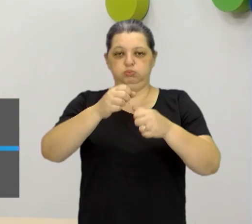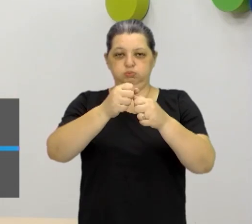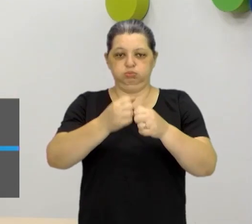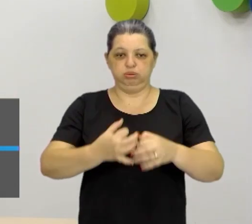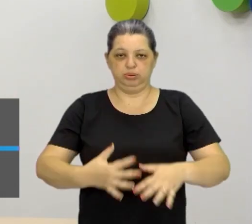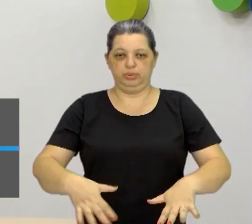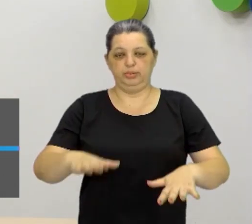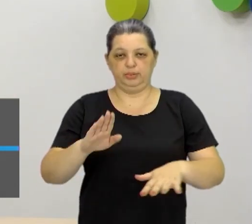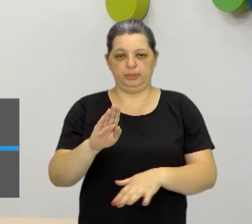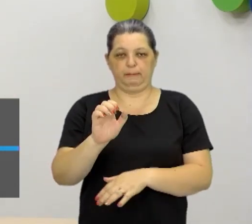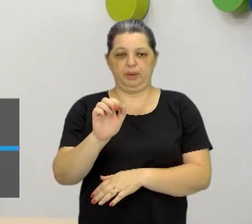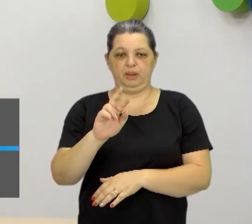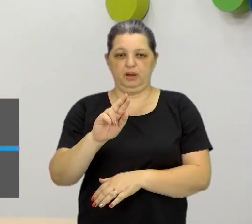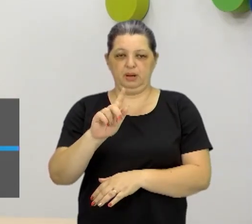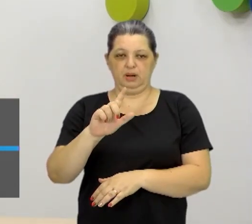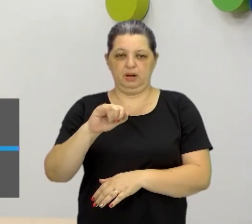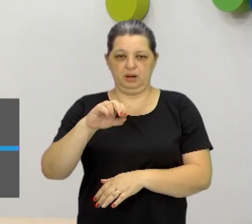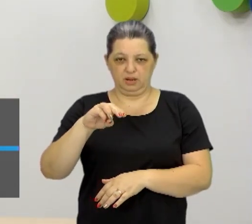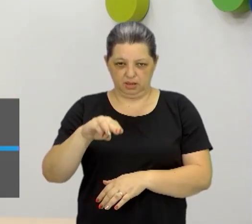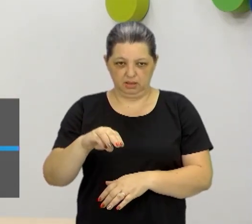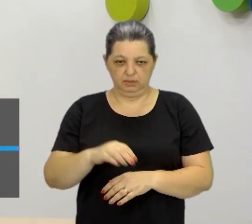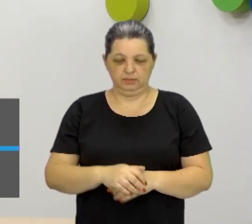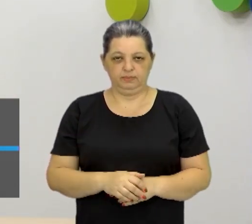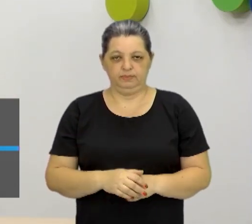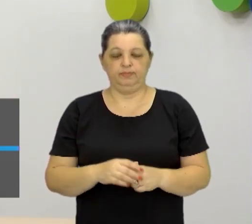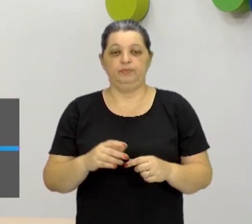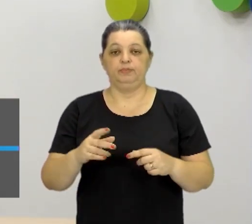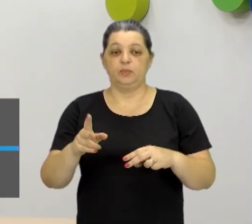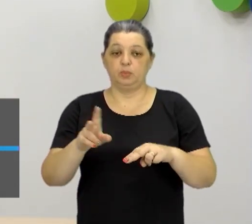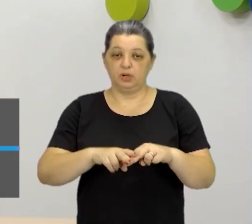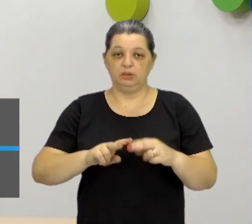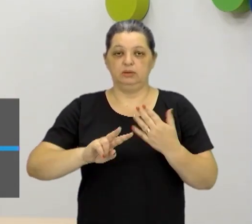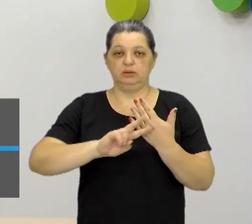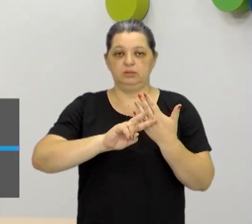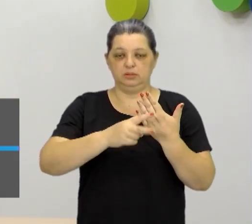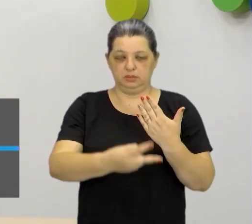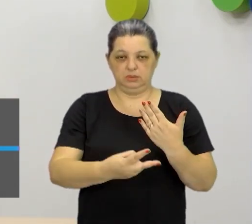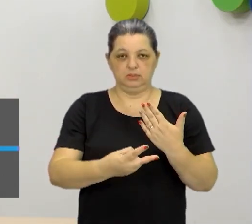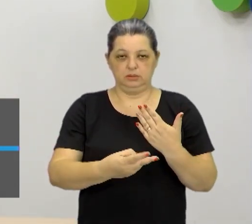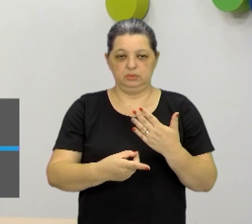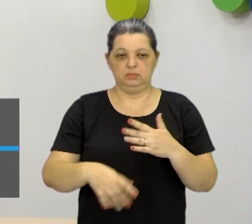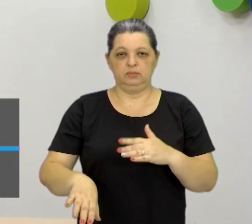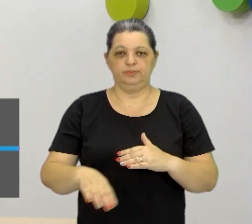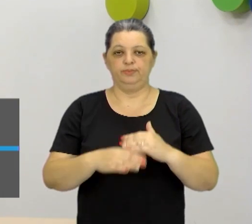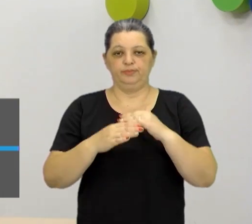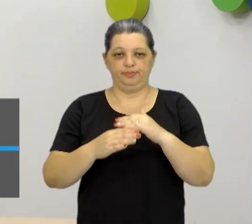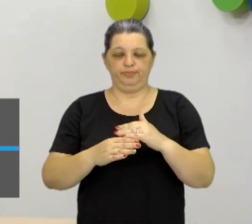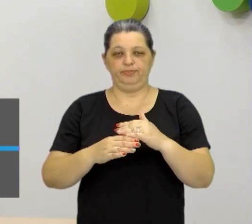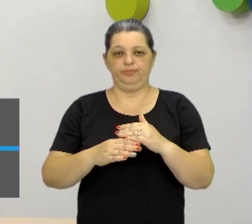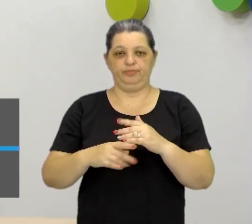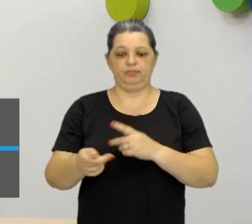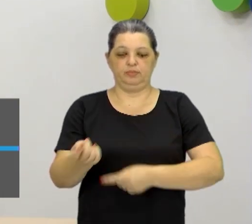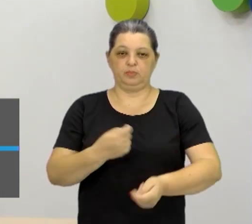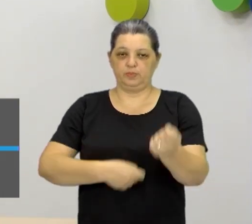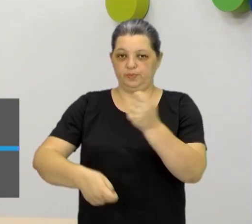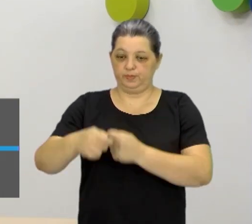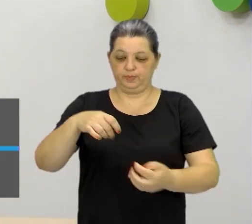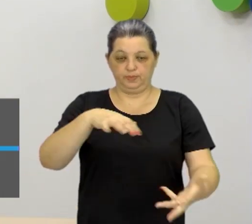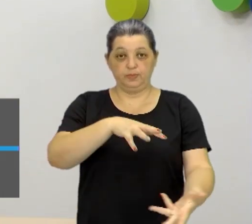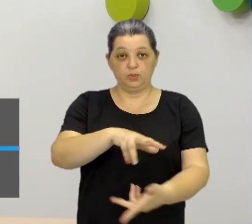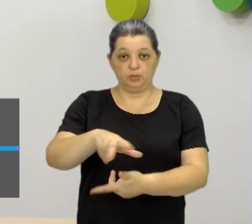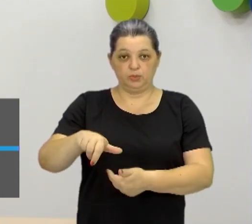e, como consequência, né, desses dois fatores, a hegemonia capitalista e norte-americana no mundo.